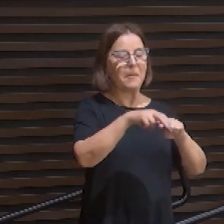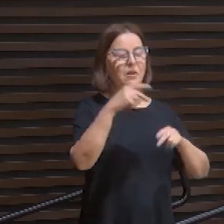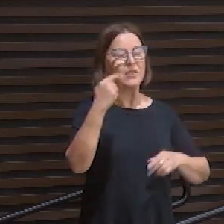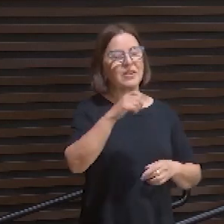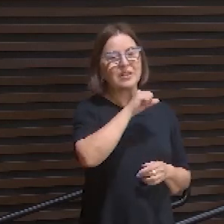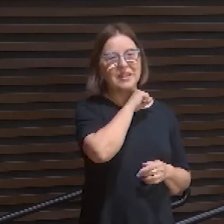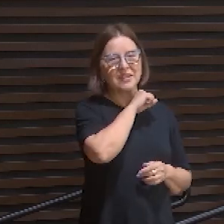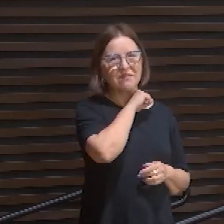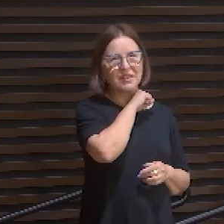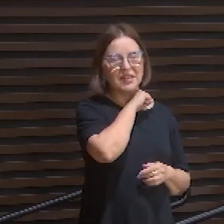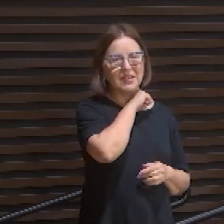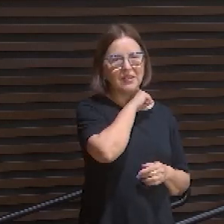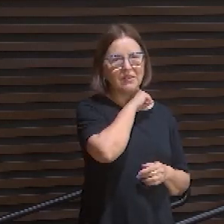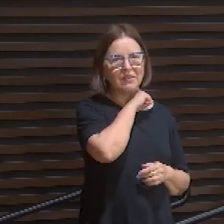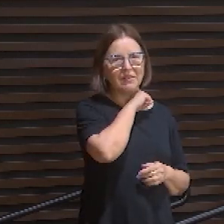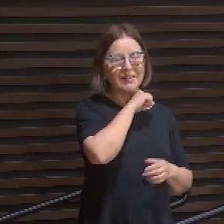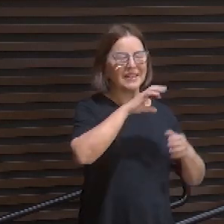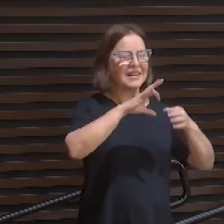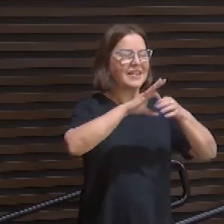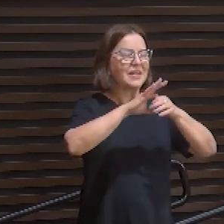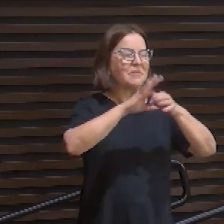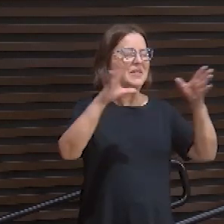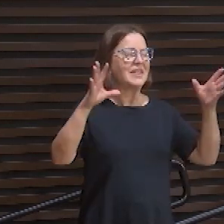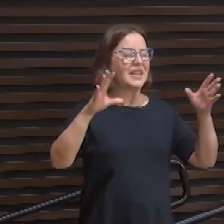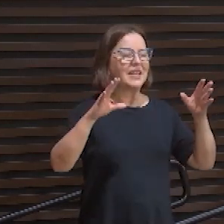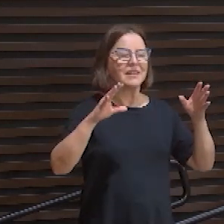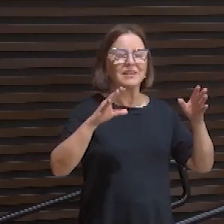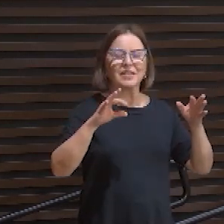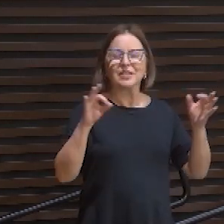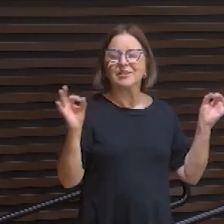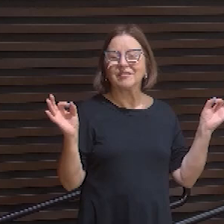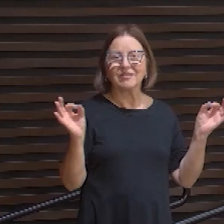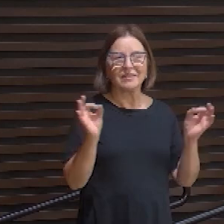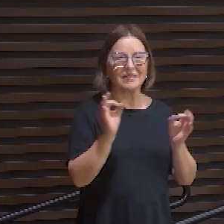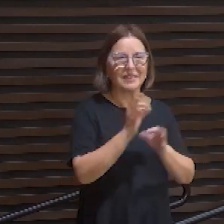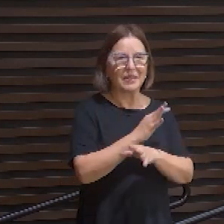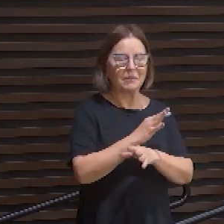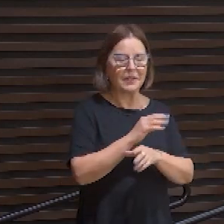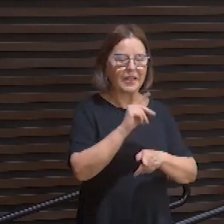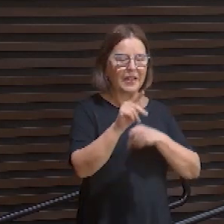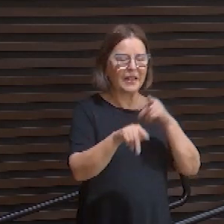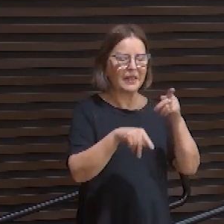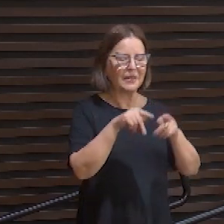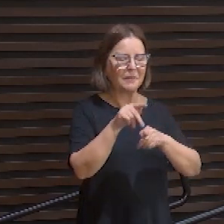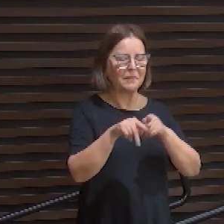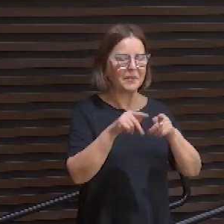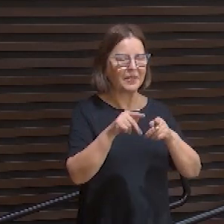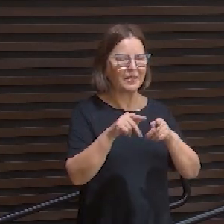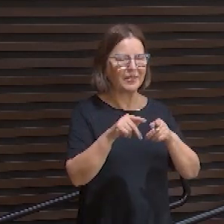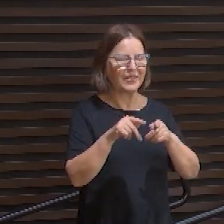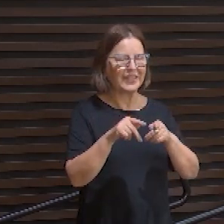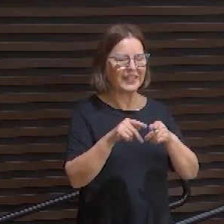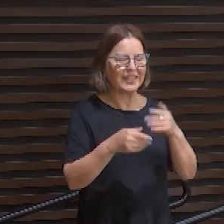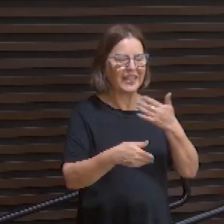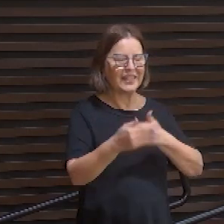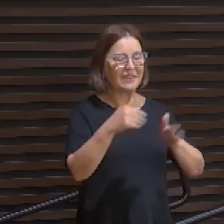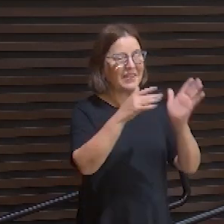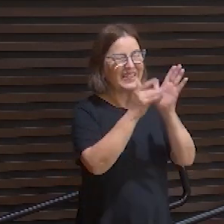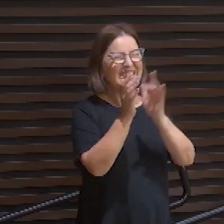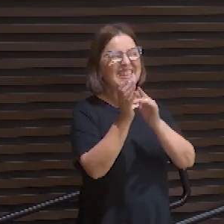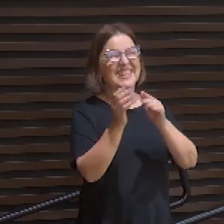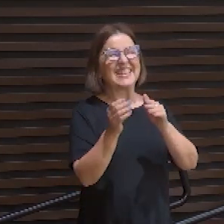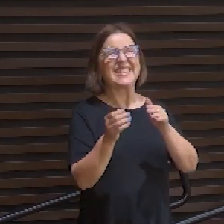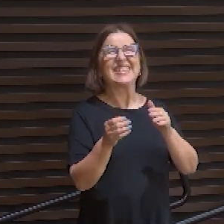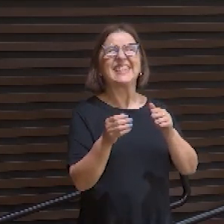sacrifício, ele libertasse totalmente os que por ele se chegam a Deus,